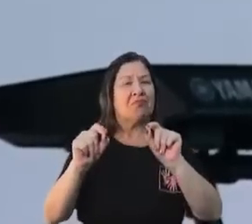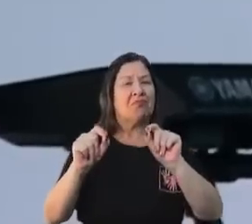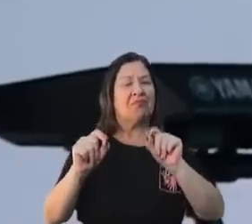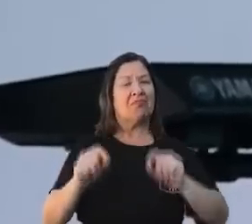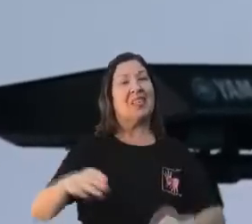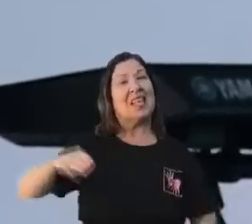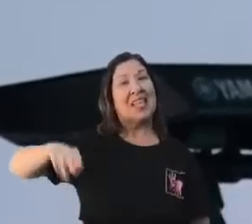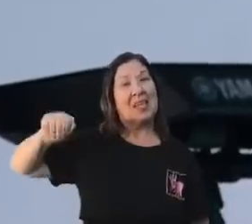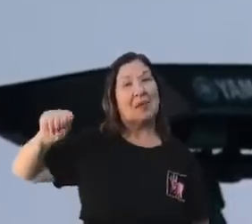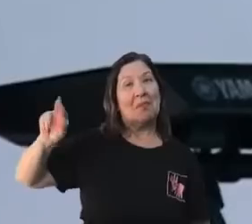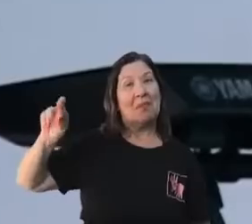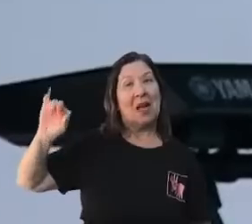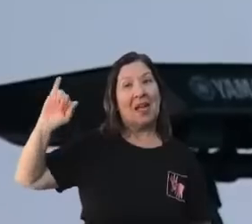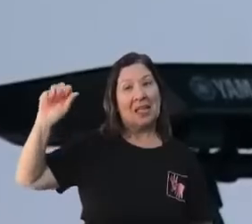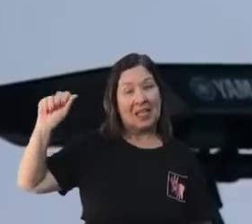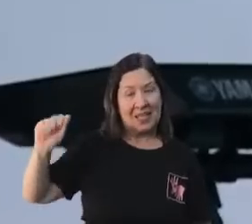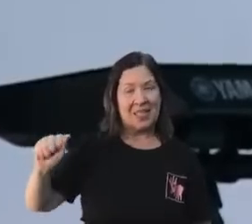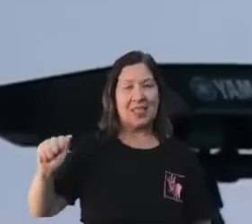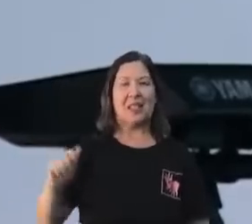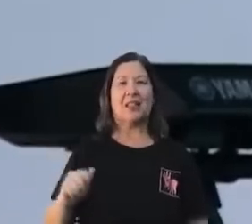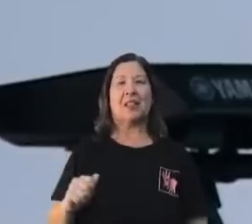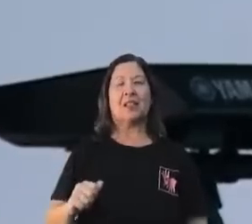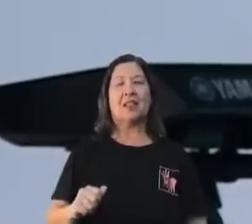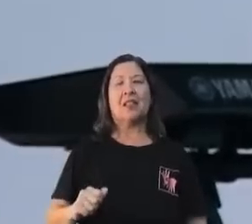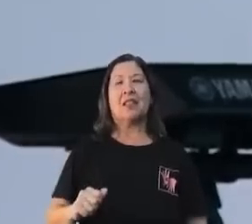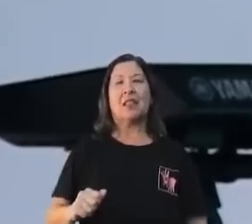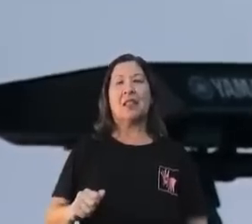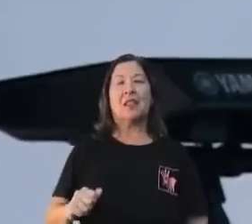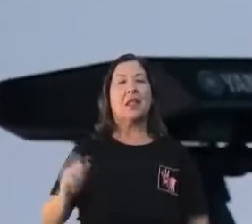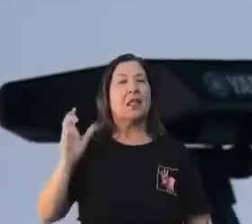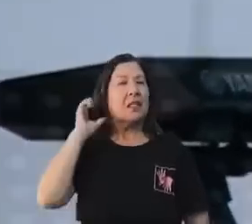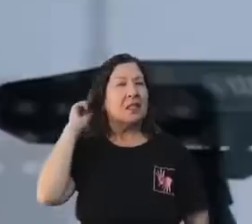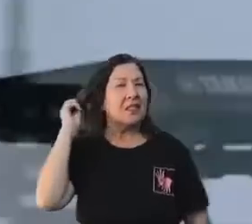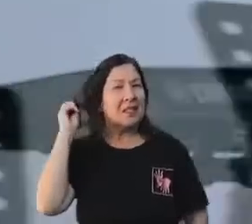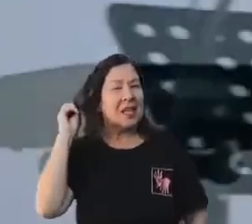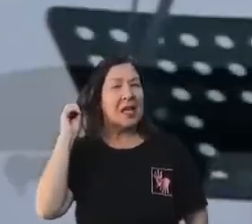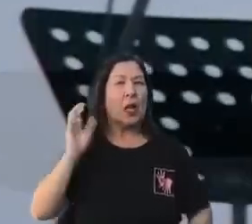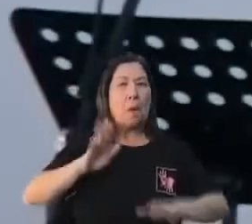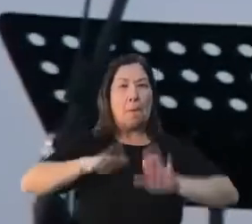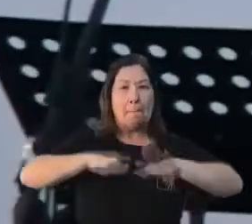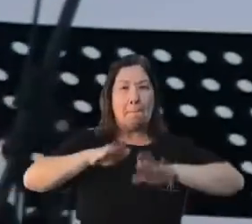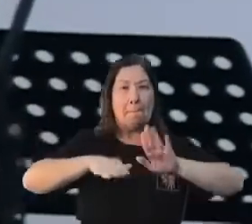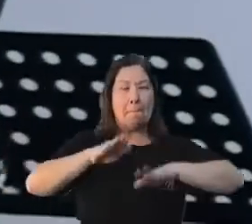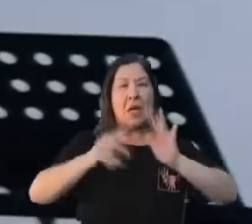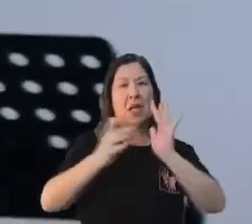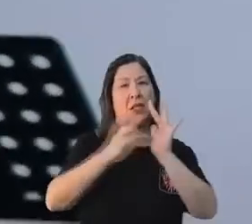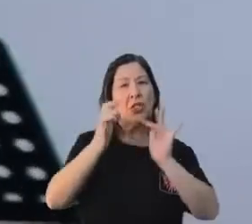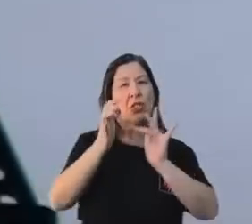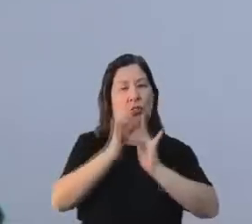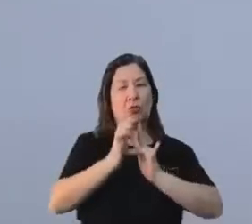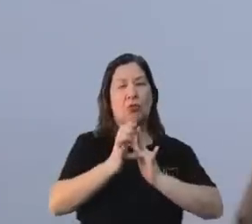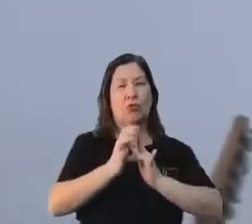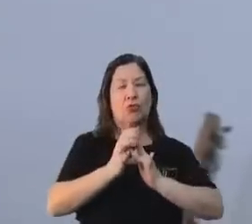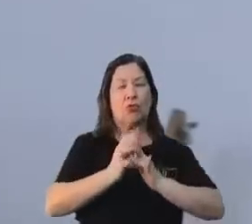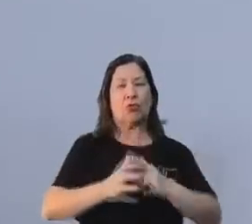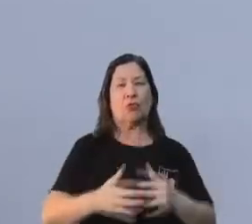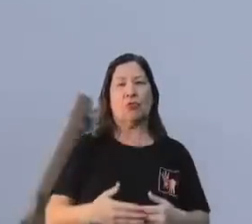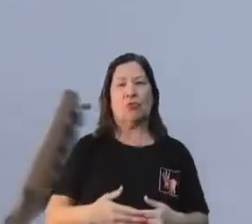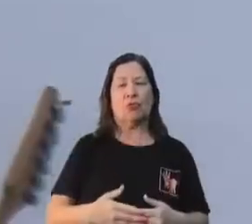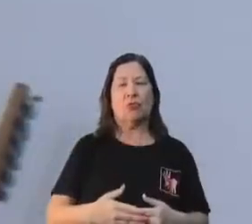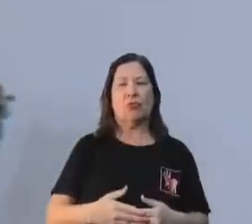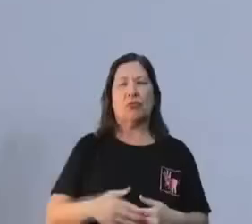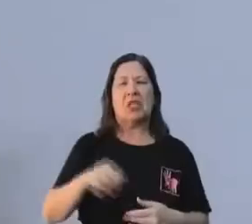de Jesus com seus cabelos. O que significa isso para a cultura brasileira? Nada,